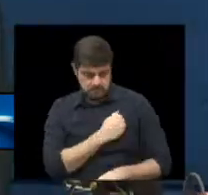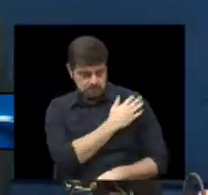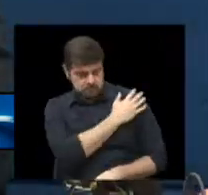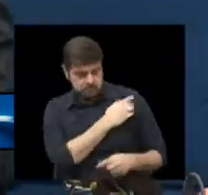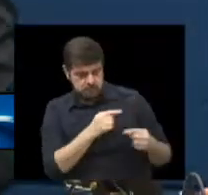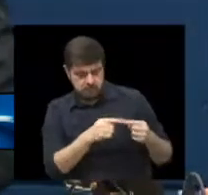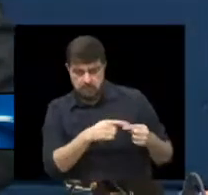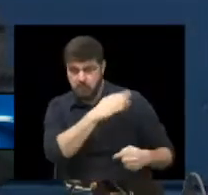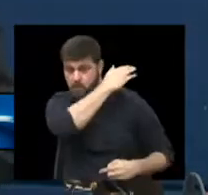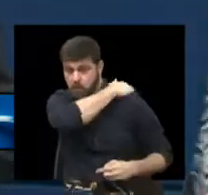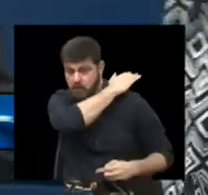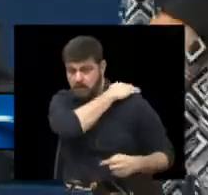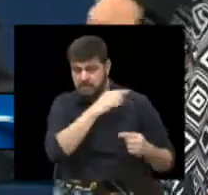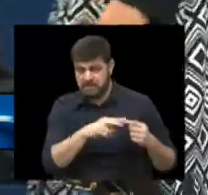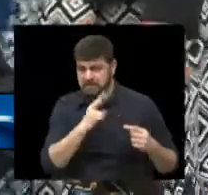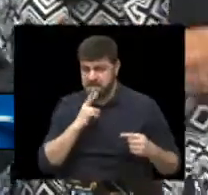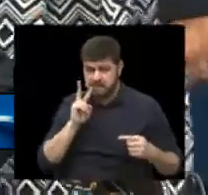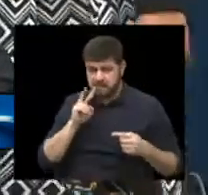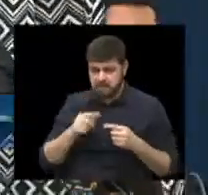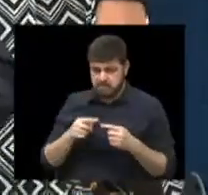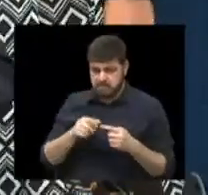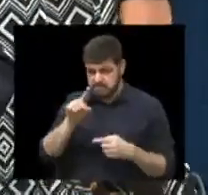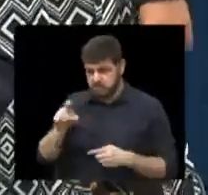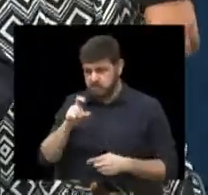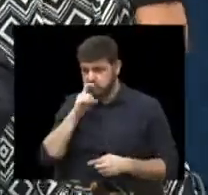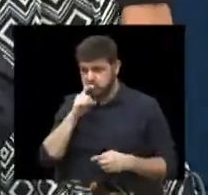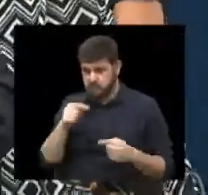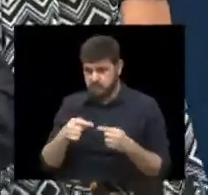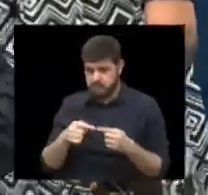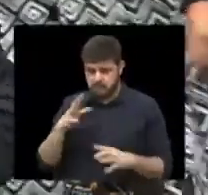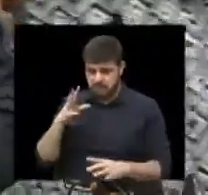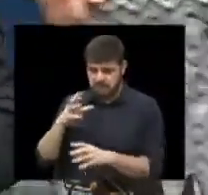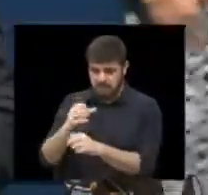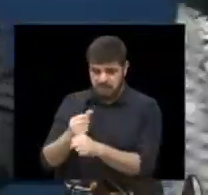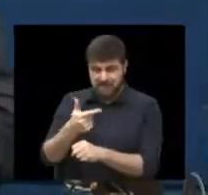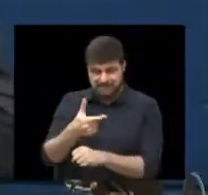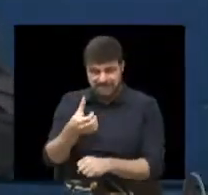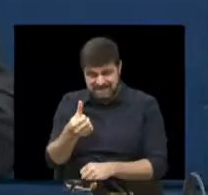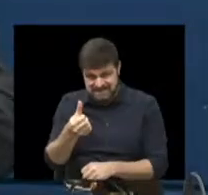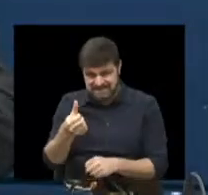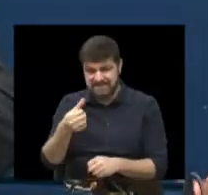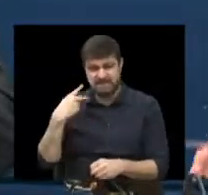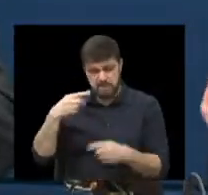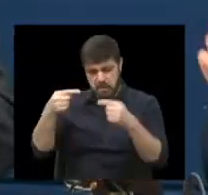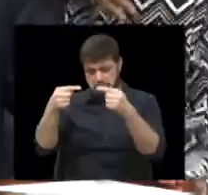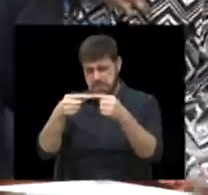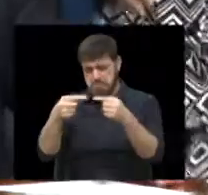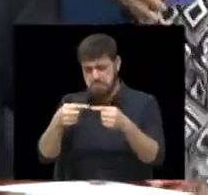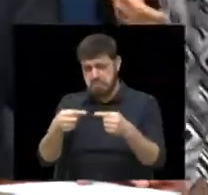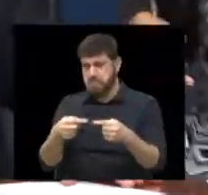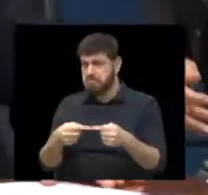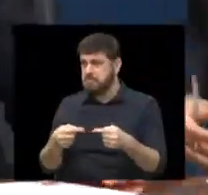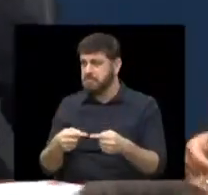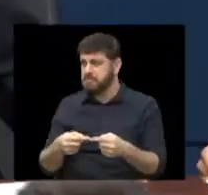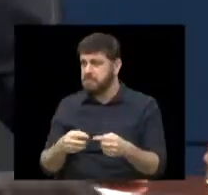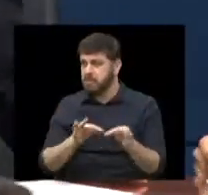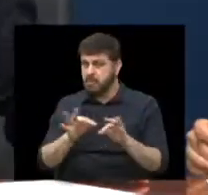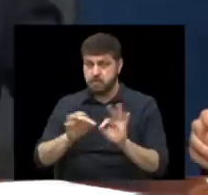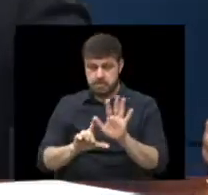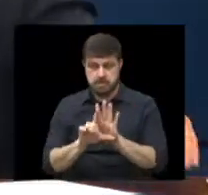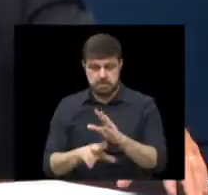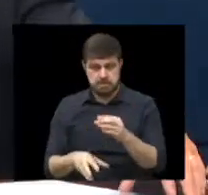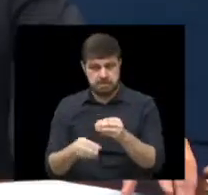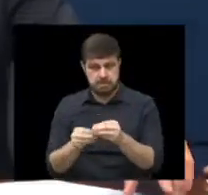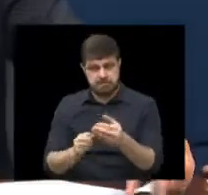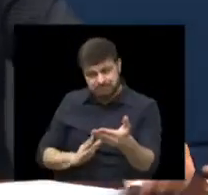Costa, sim, Vinícius Gratti, sim, Zé Carlos, sim. Senhor presidente, 26 votos favoráveis. Com